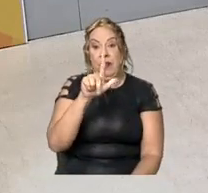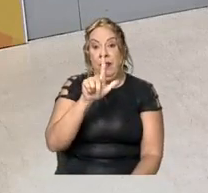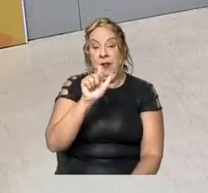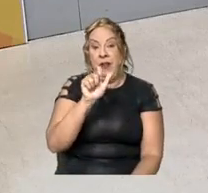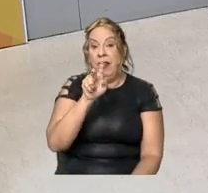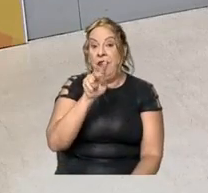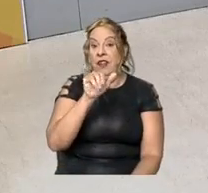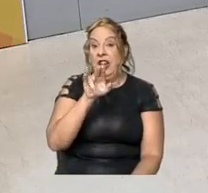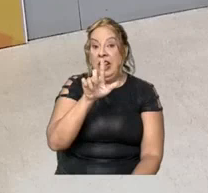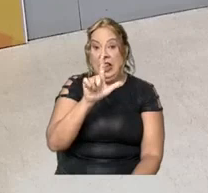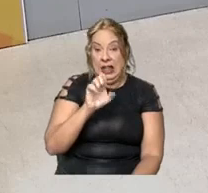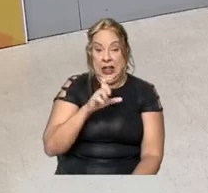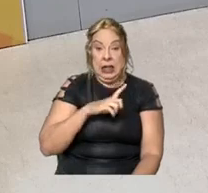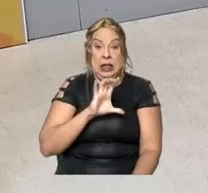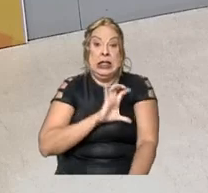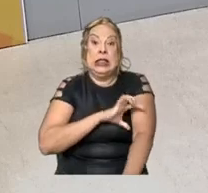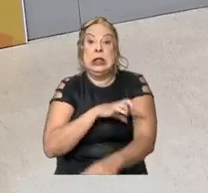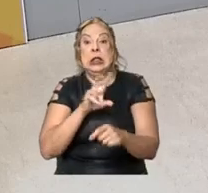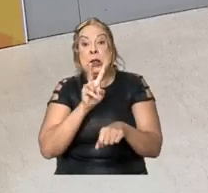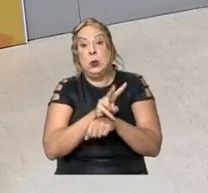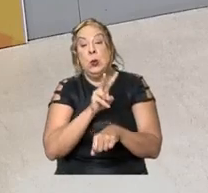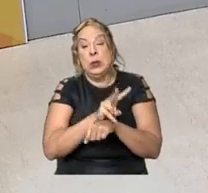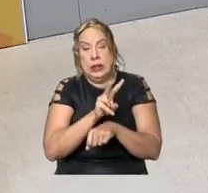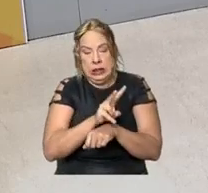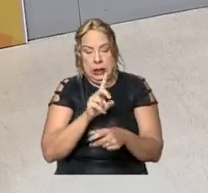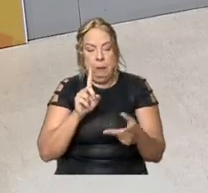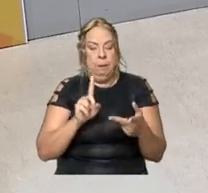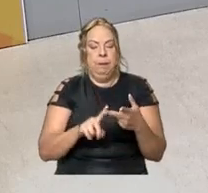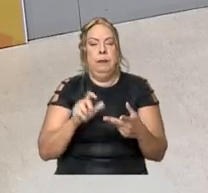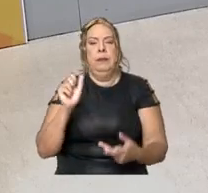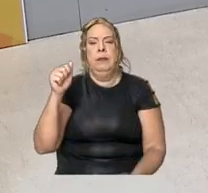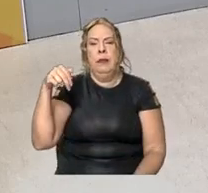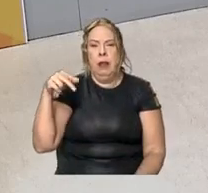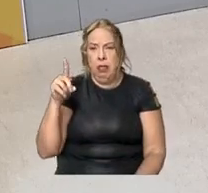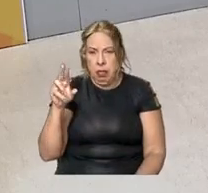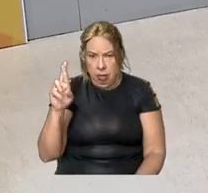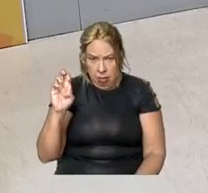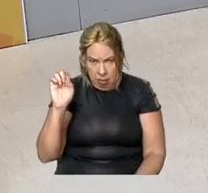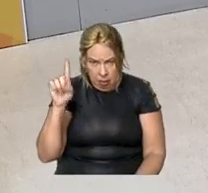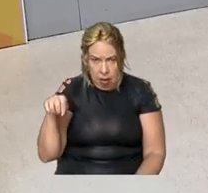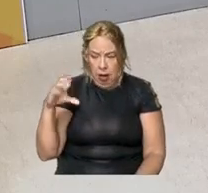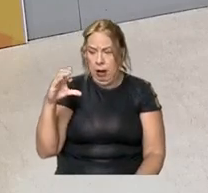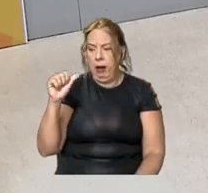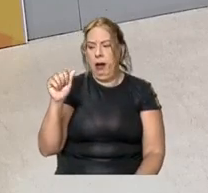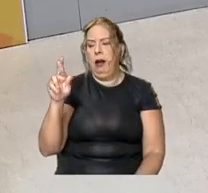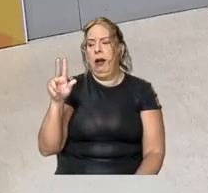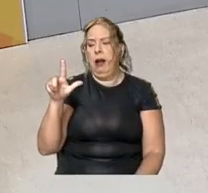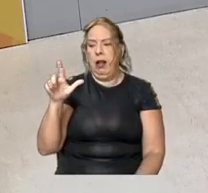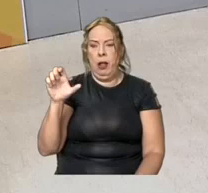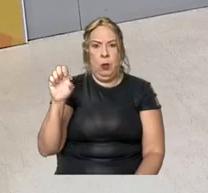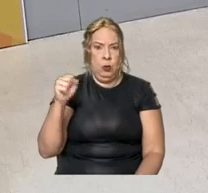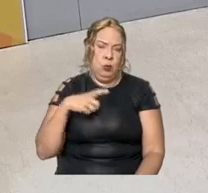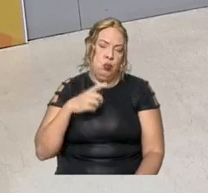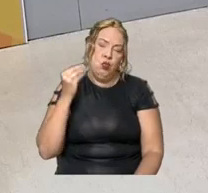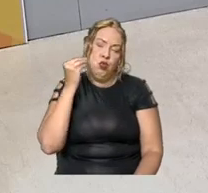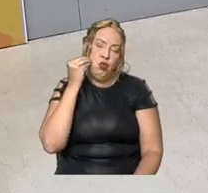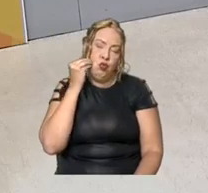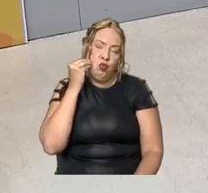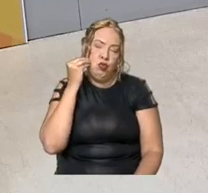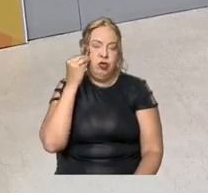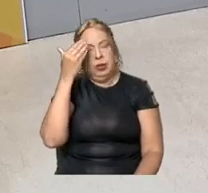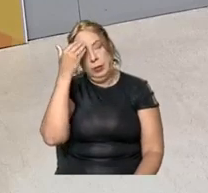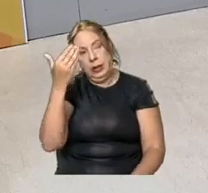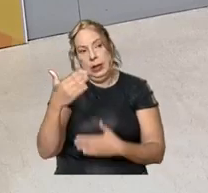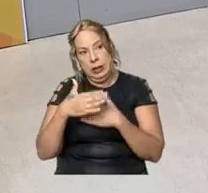Terra Zoom. Cleverton, Robson, Carlos, André, muito obrigada pelo carinho, são maravilhosos.